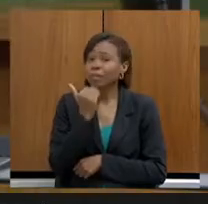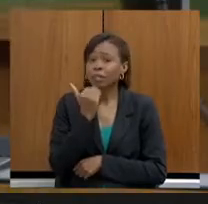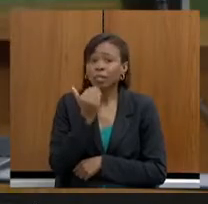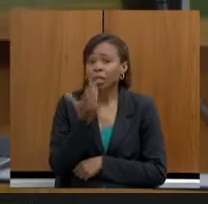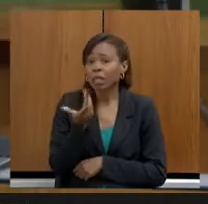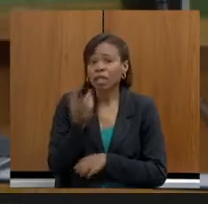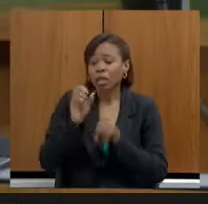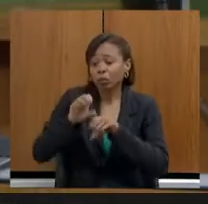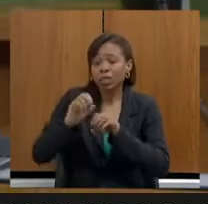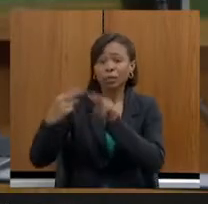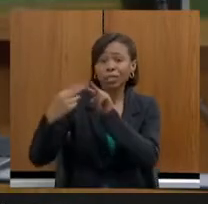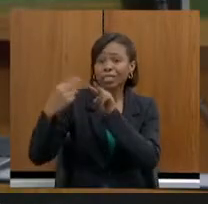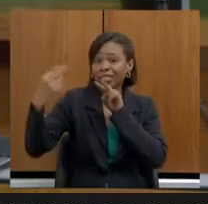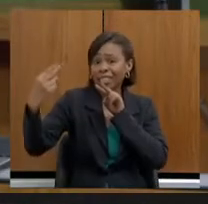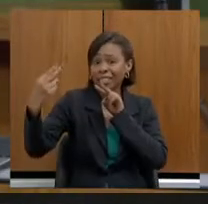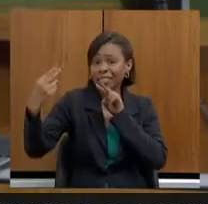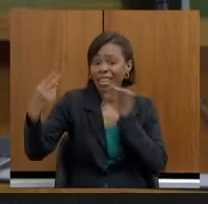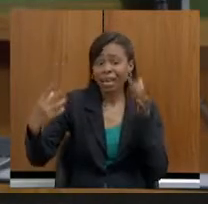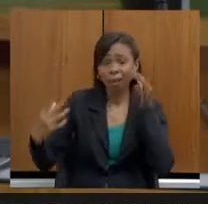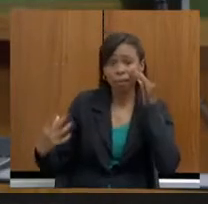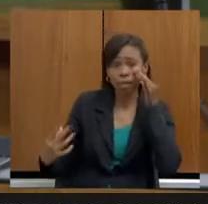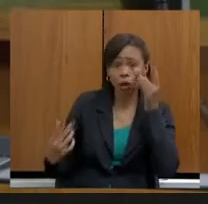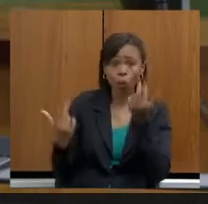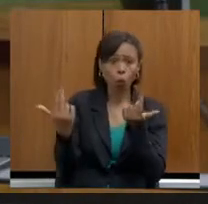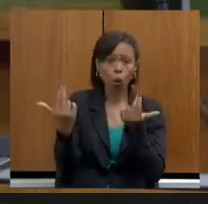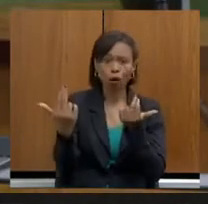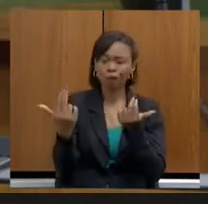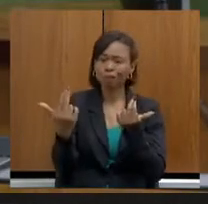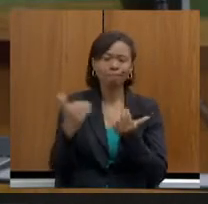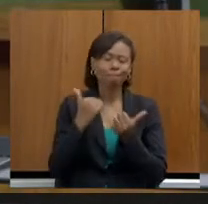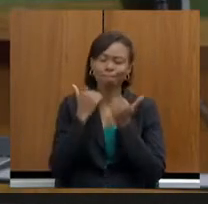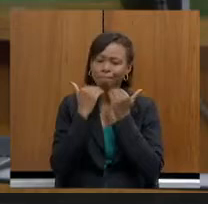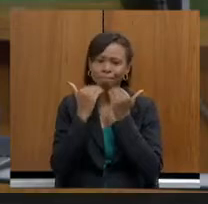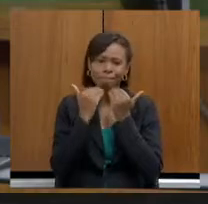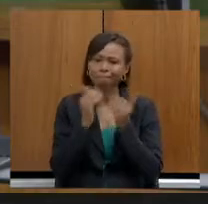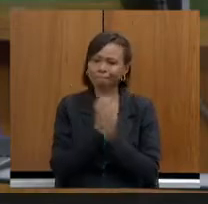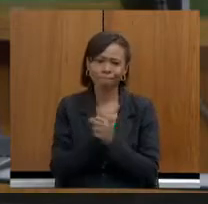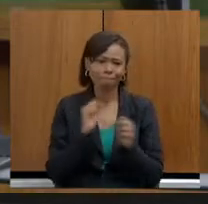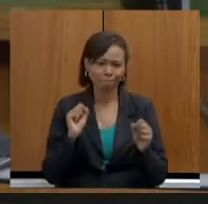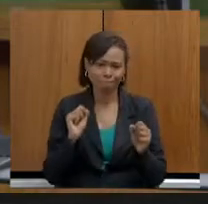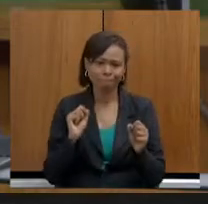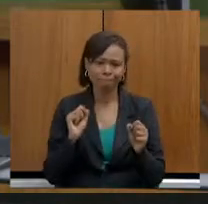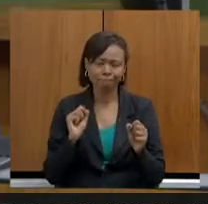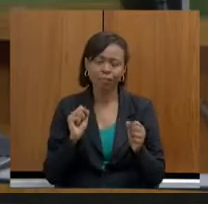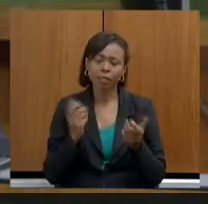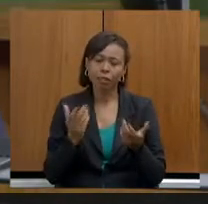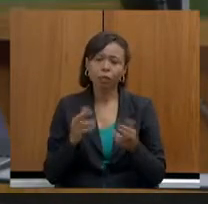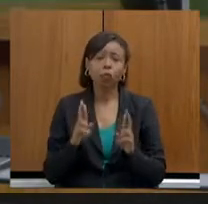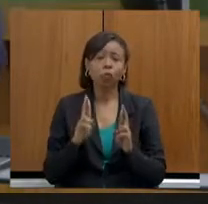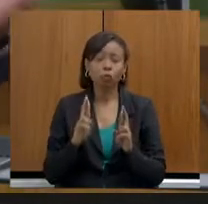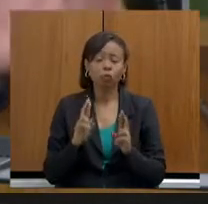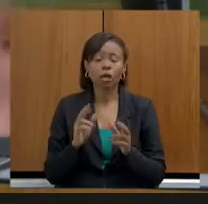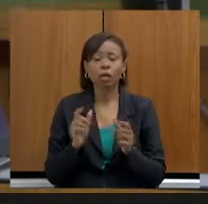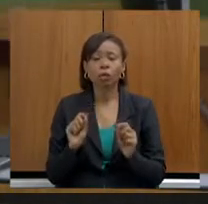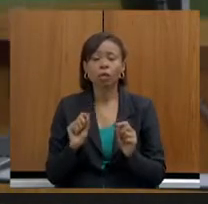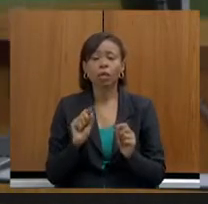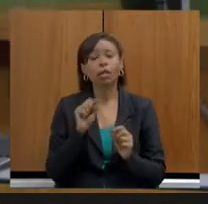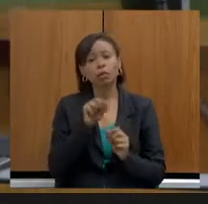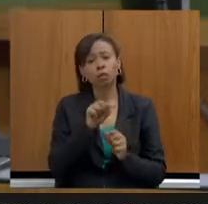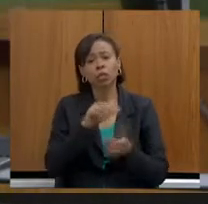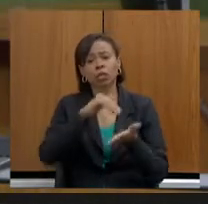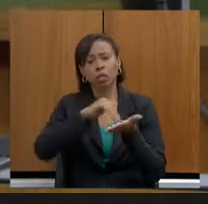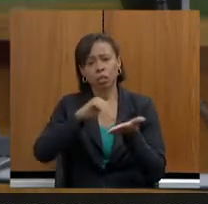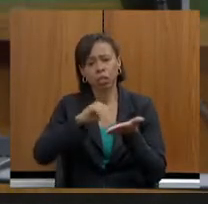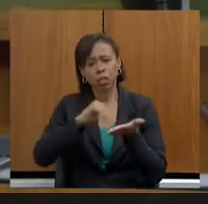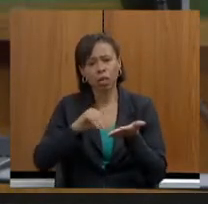distância seja igual a educação presencial então eu espero que realmente a gente possa é que a senhora